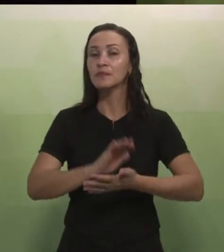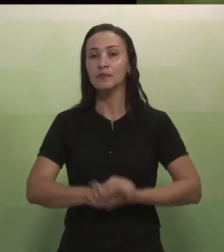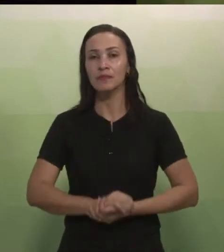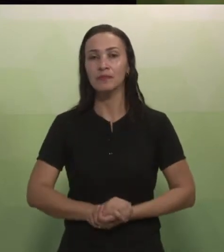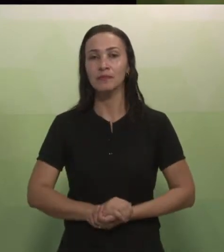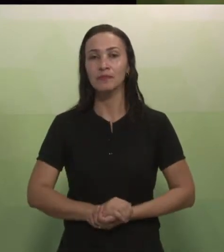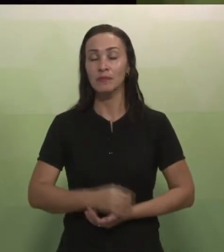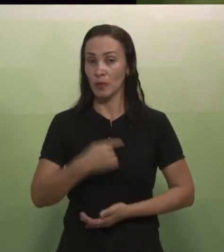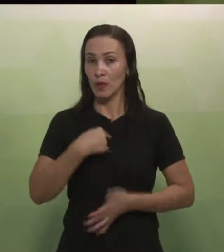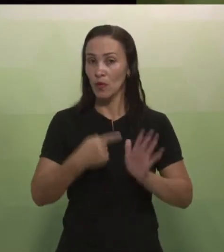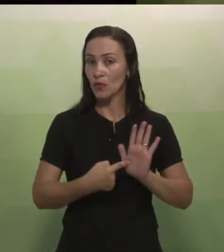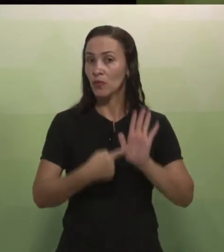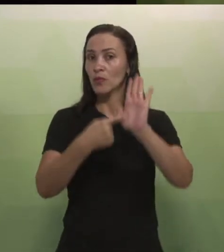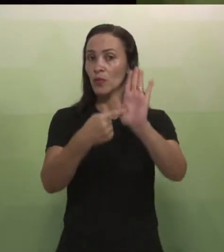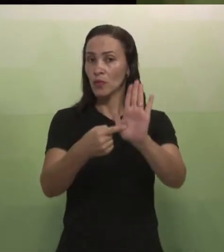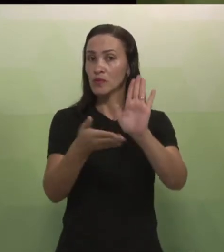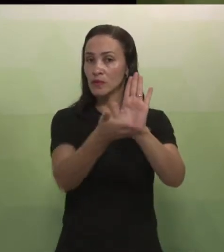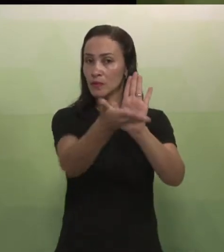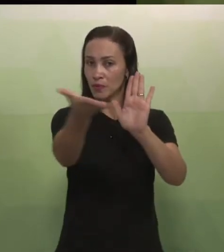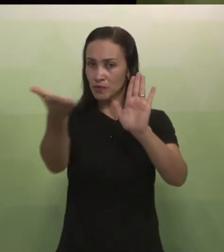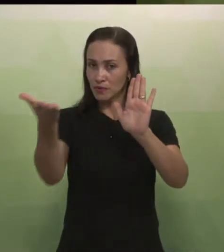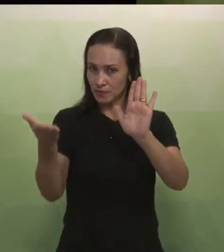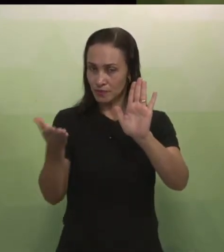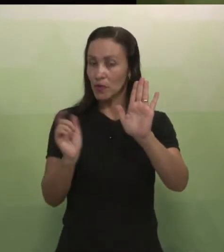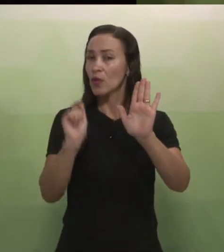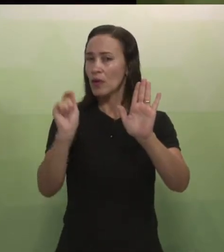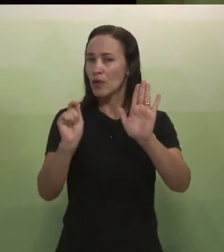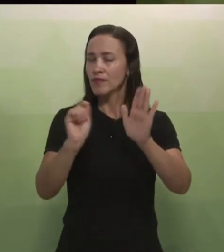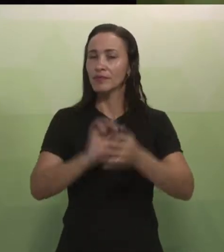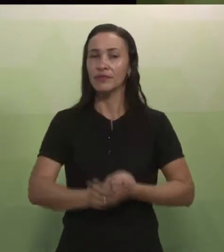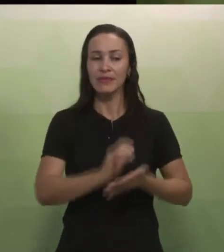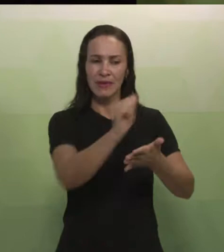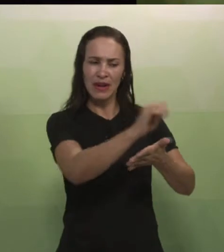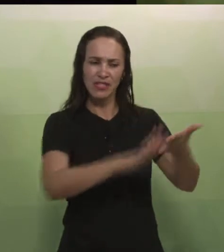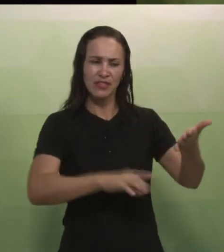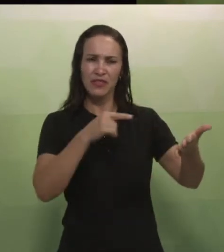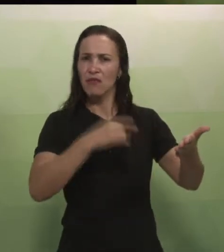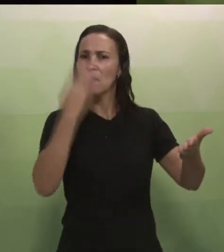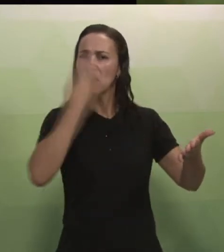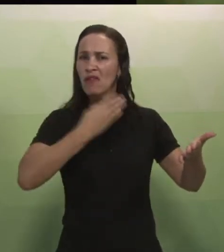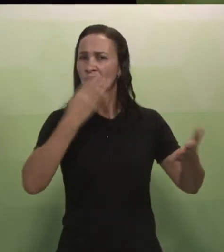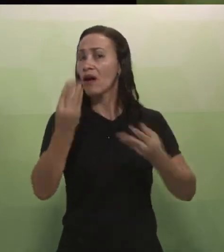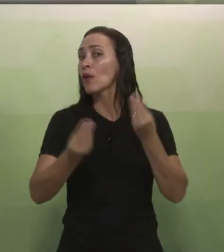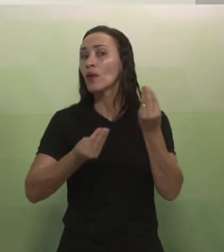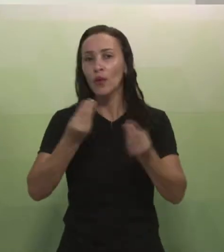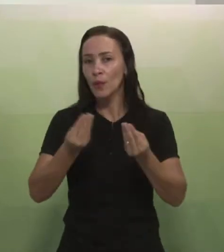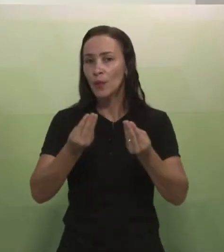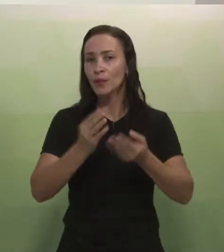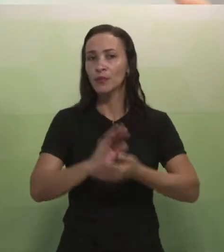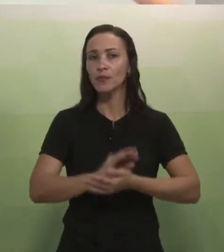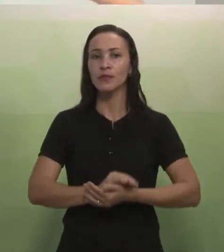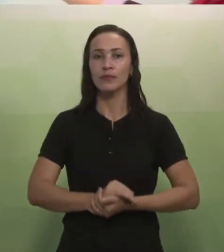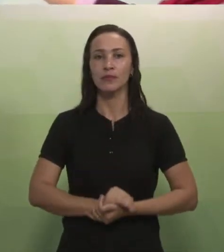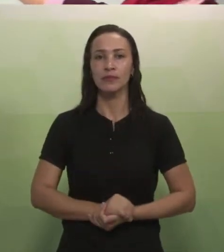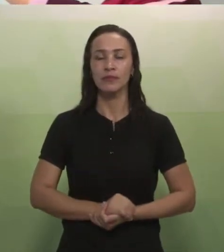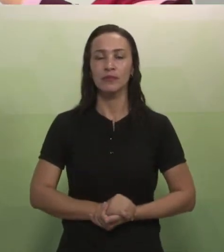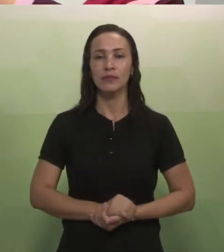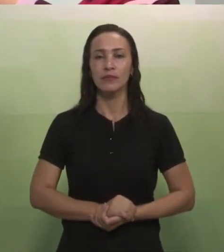eu vou mostrar para vocês como que se comprova as atividades.